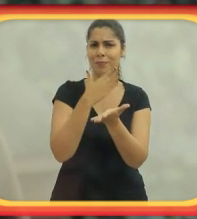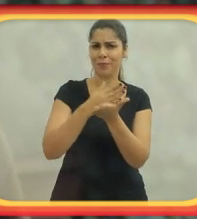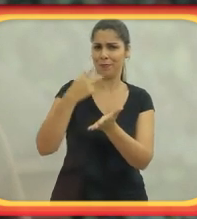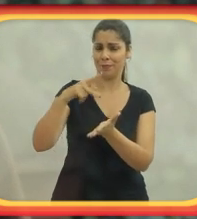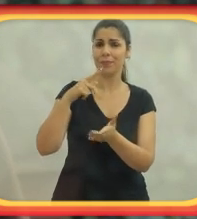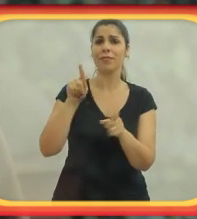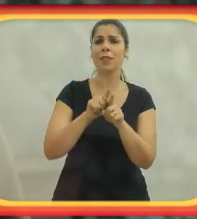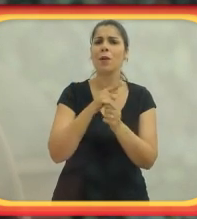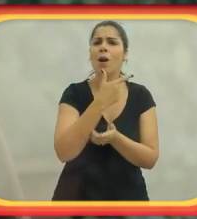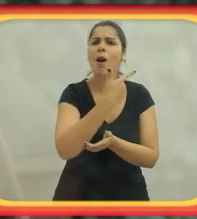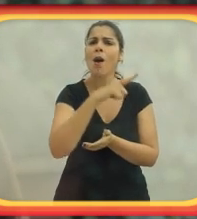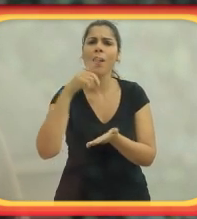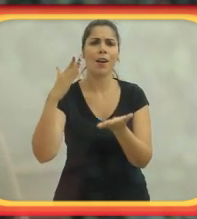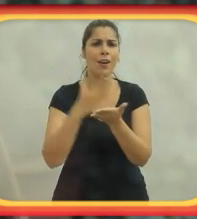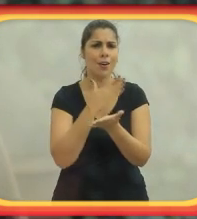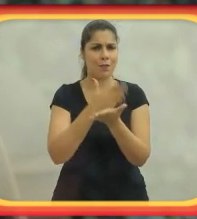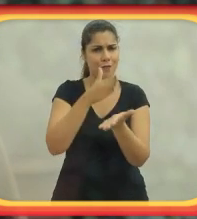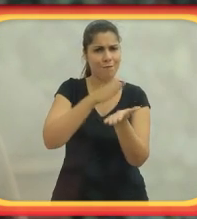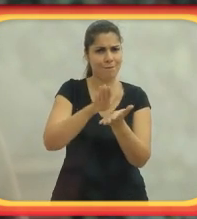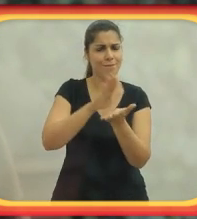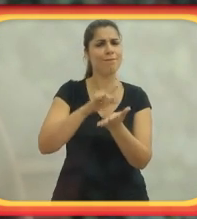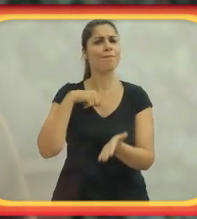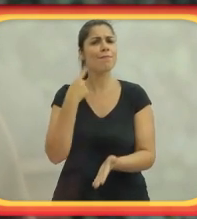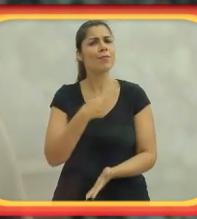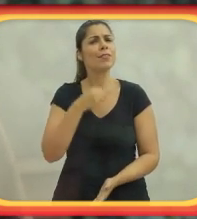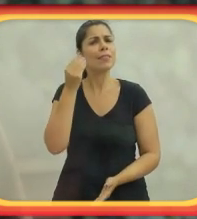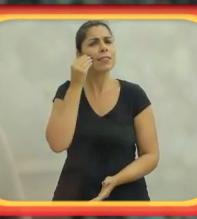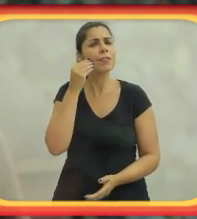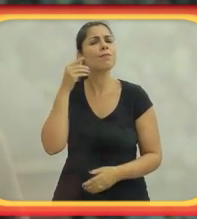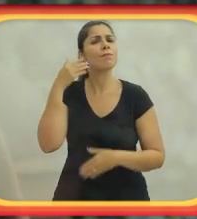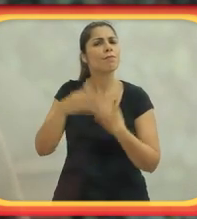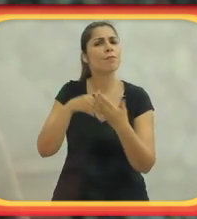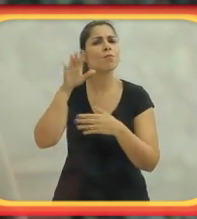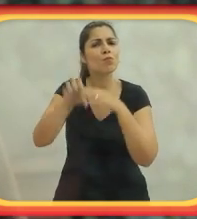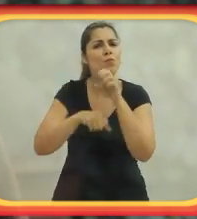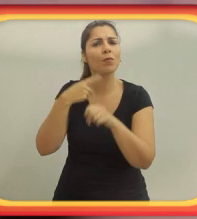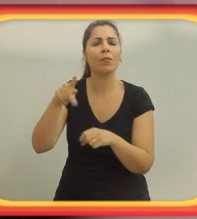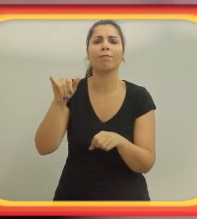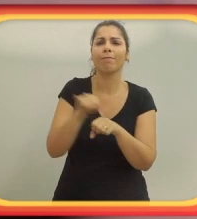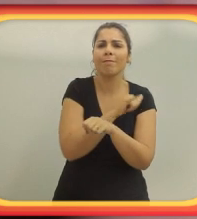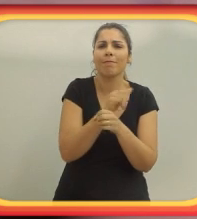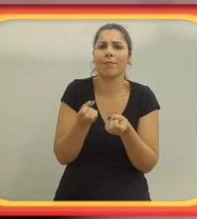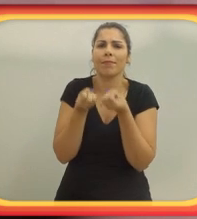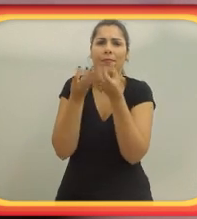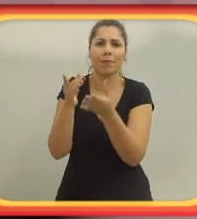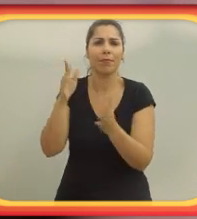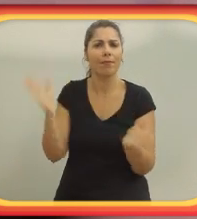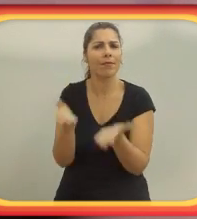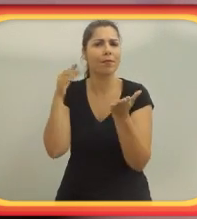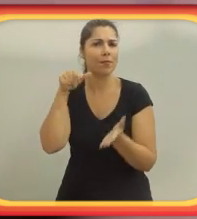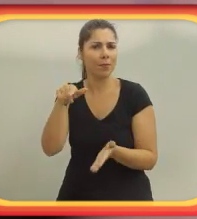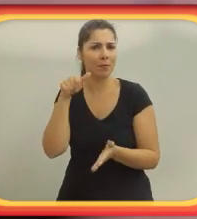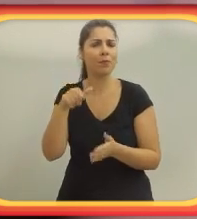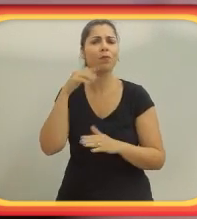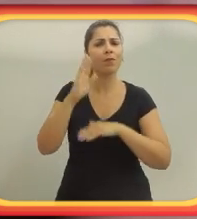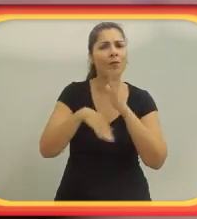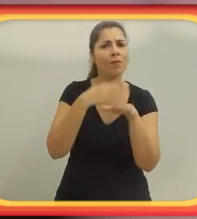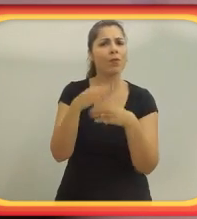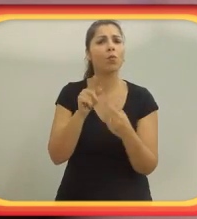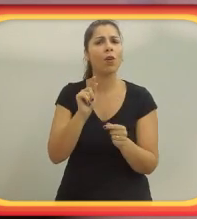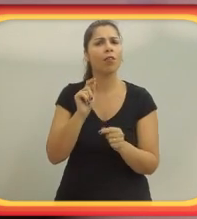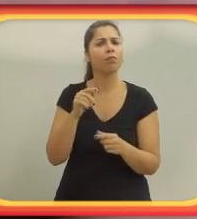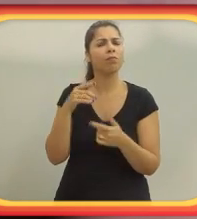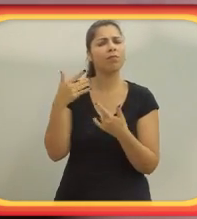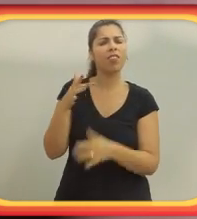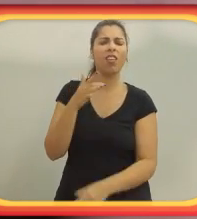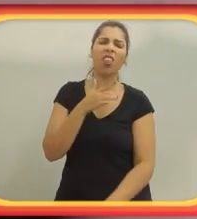técnicas, foi aumentando a produção dela e resultou no lançamento do livro dela e ainda outros livros virão. E a